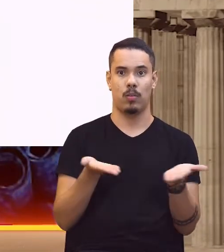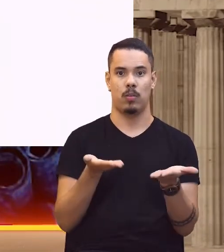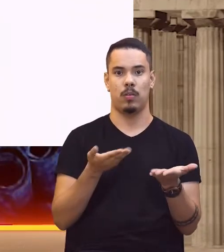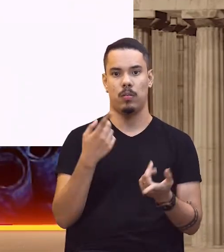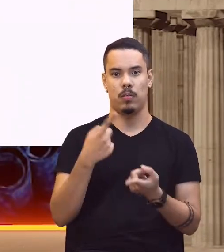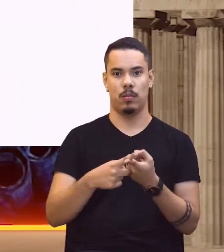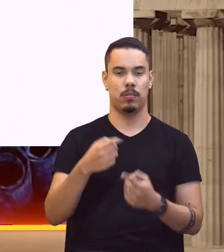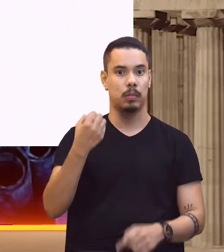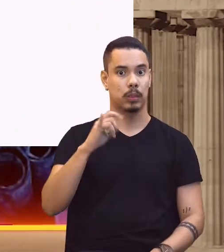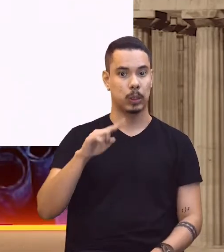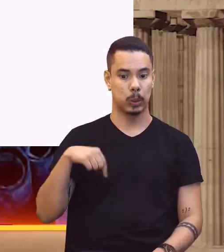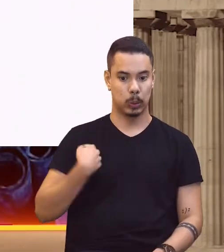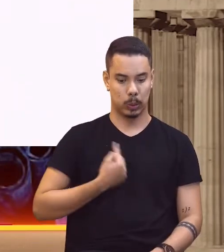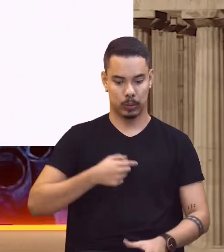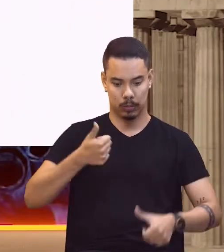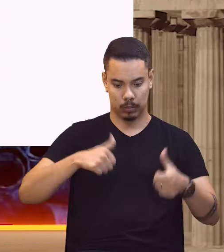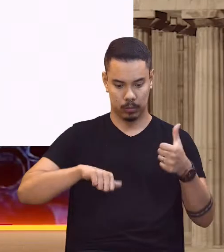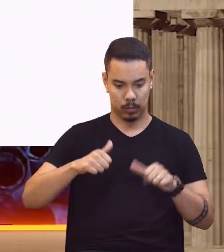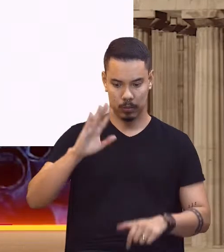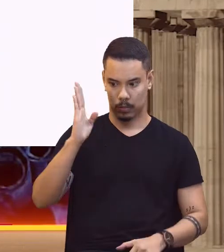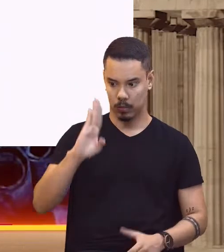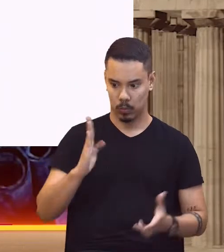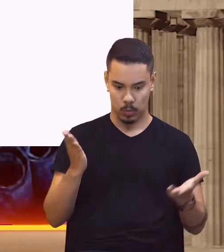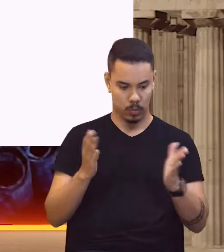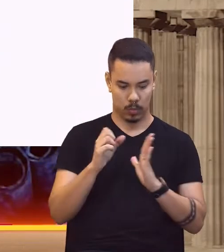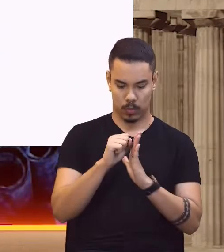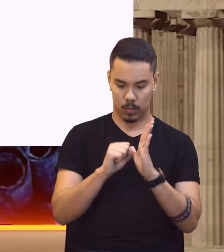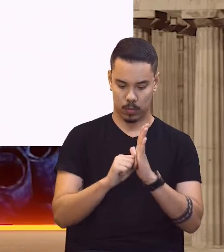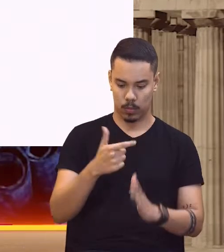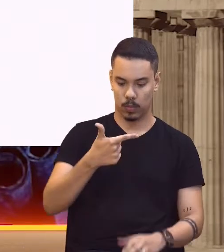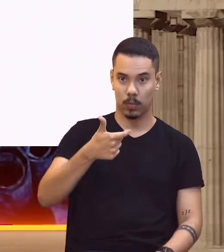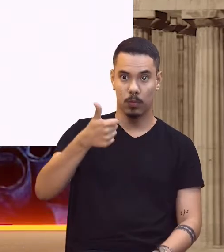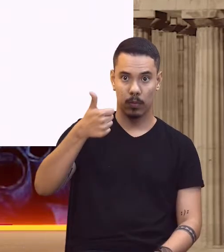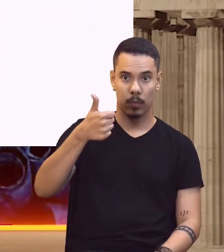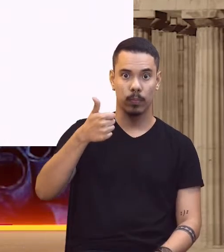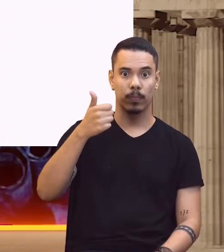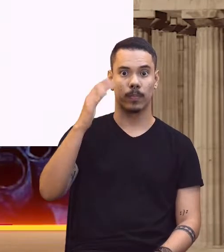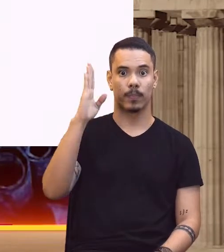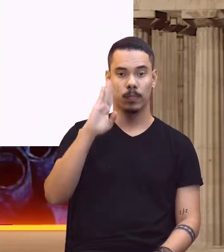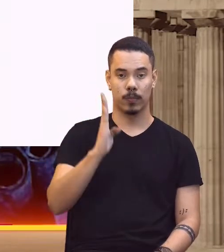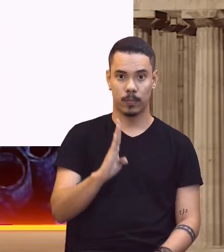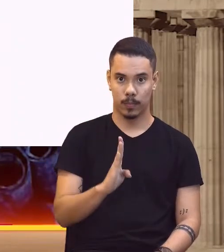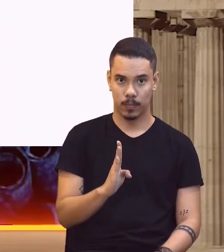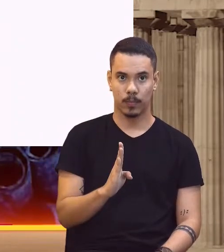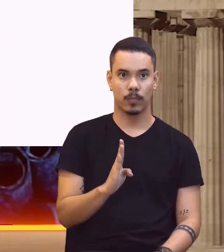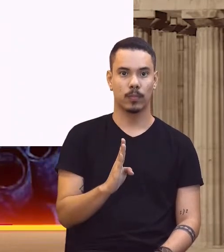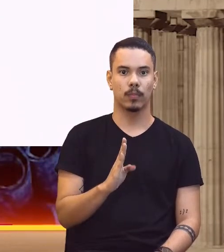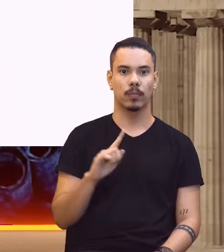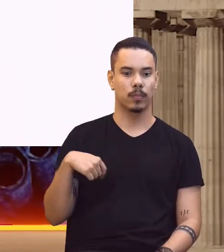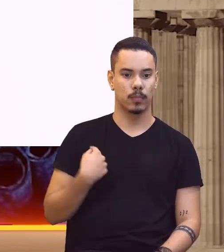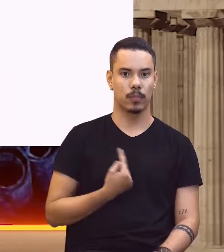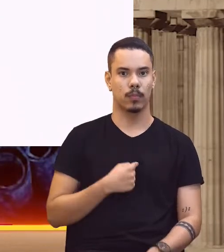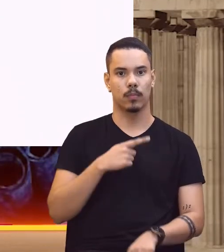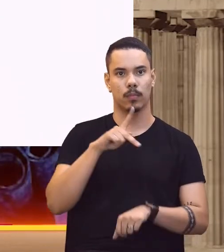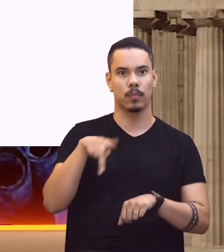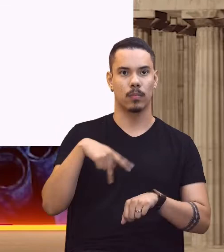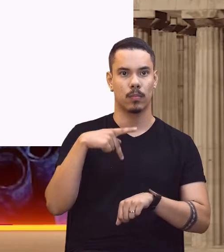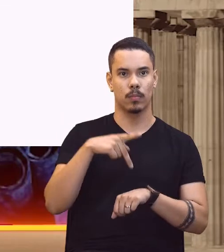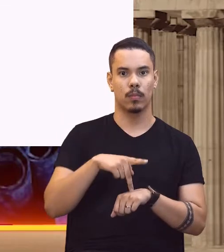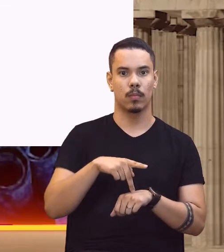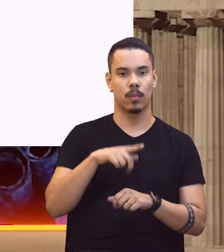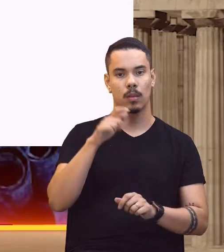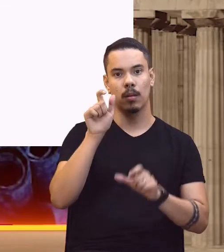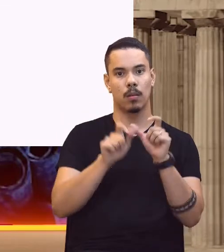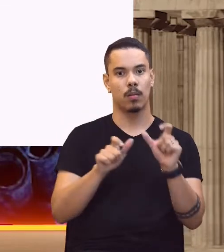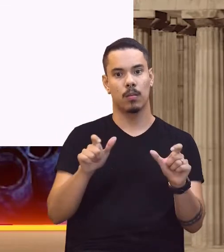analisar o Brasil hoje, século XXI, o Brasil, aqui em nosso país, temos pessoas de